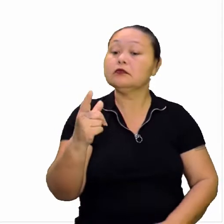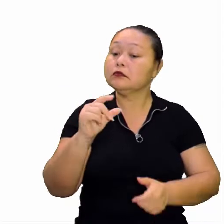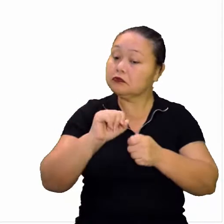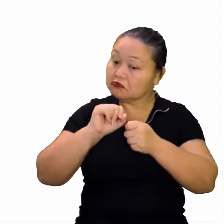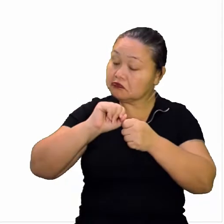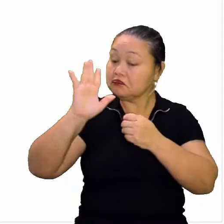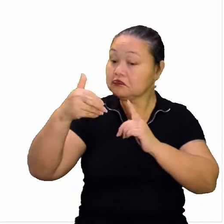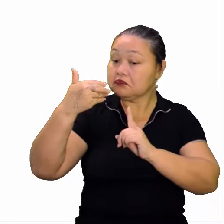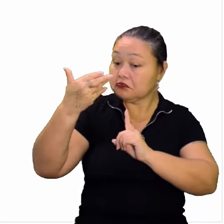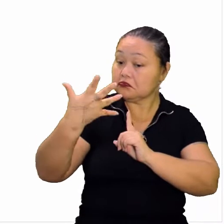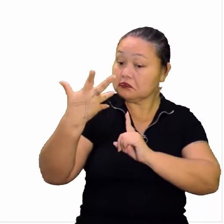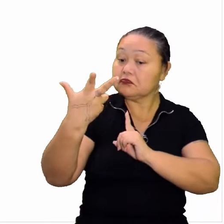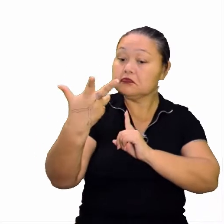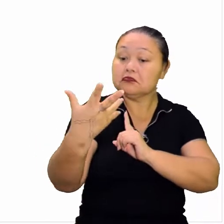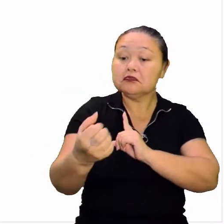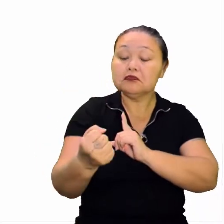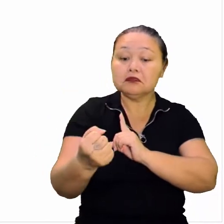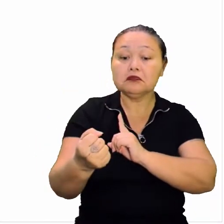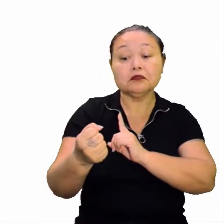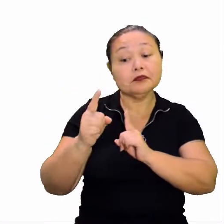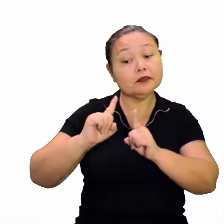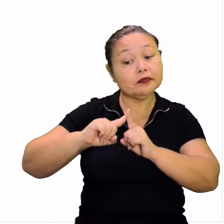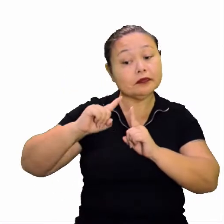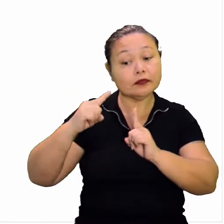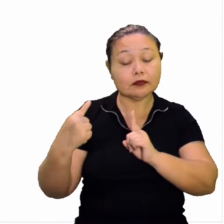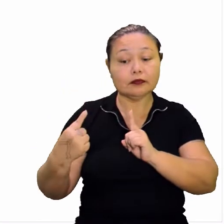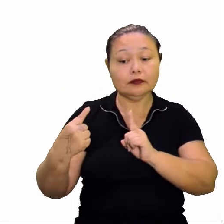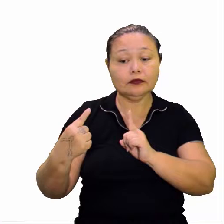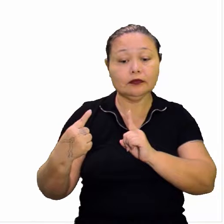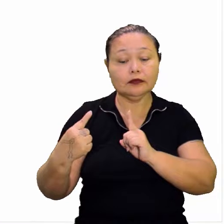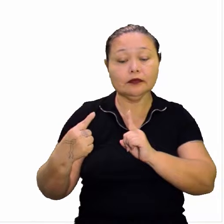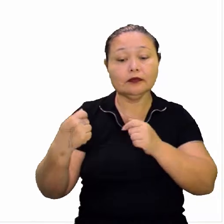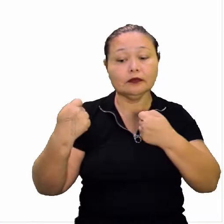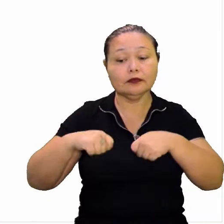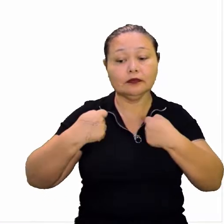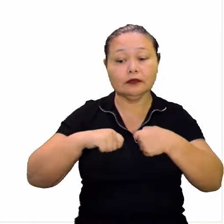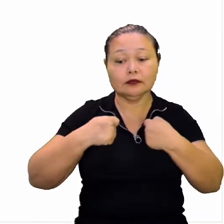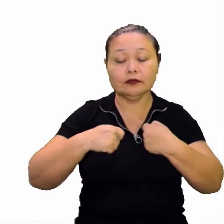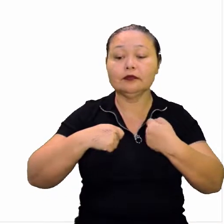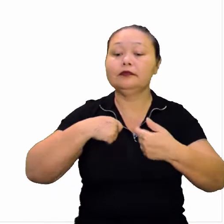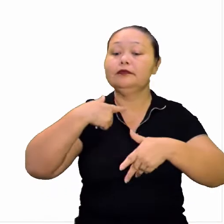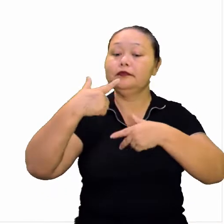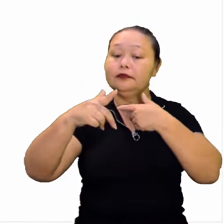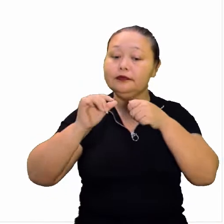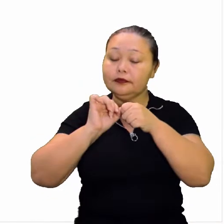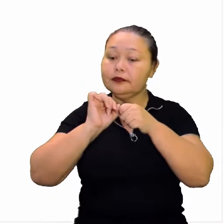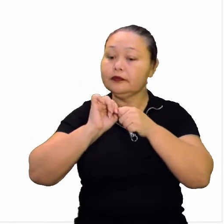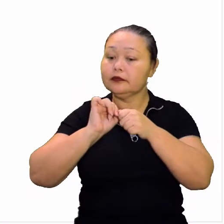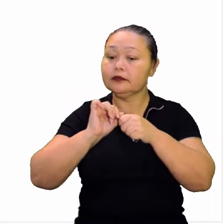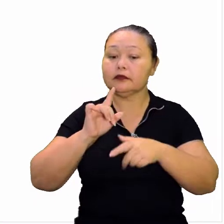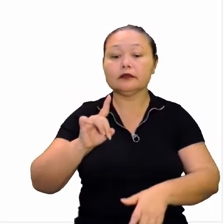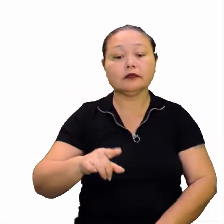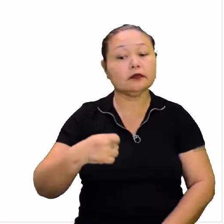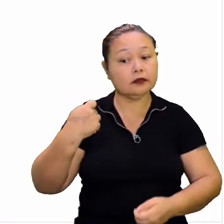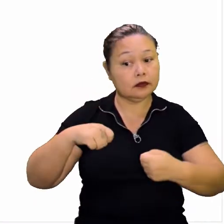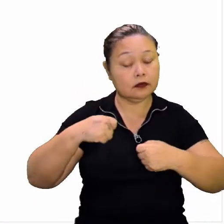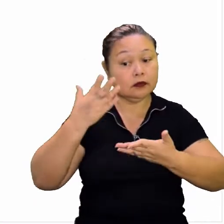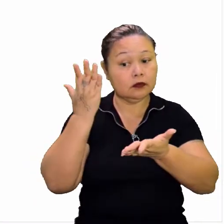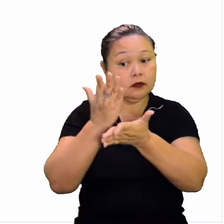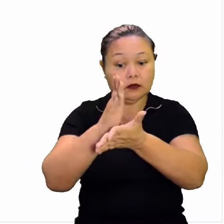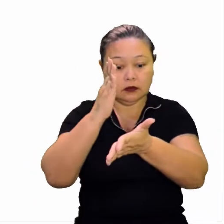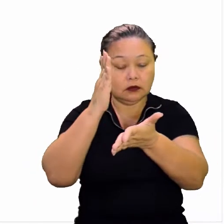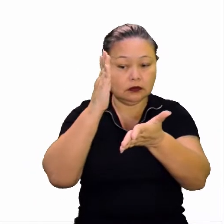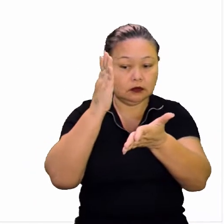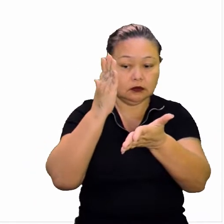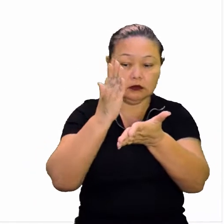consagração. Mas para isso foi preciso colocar na mente das pessoas que era necessário e acabar